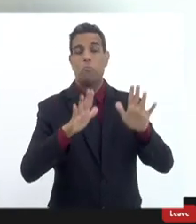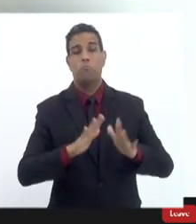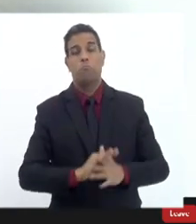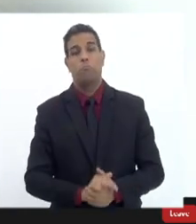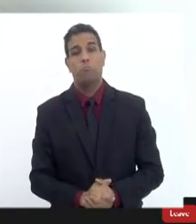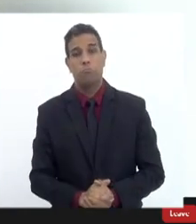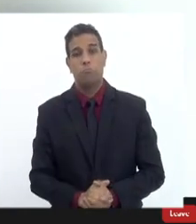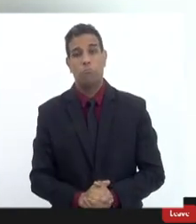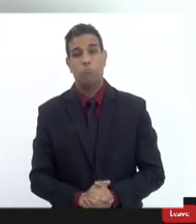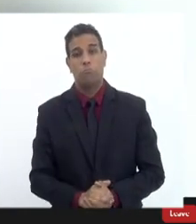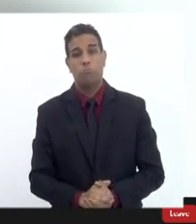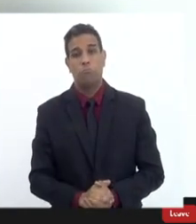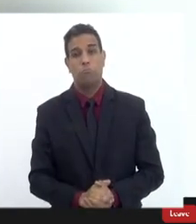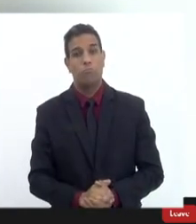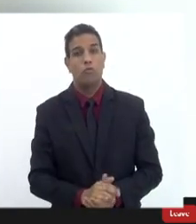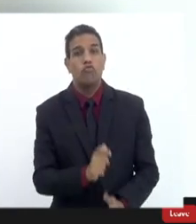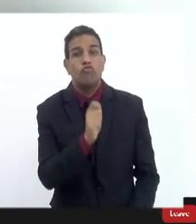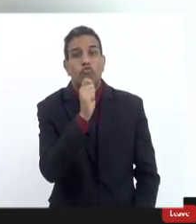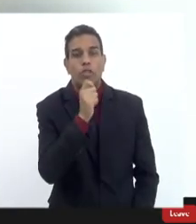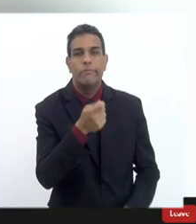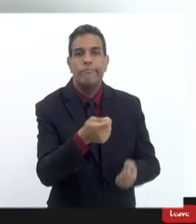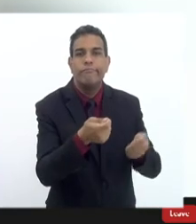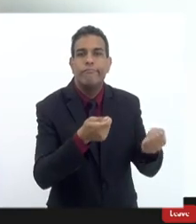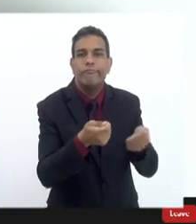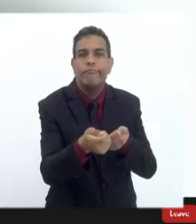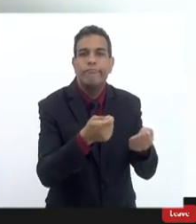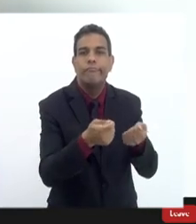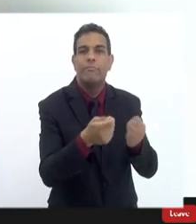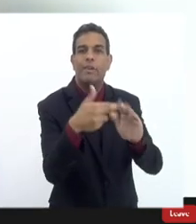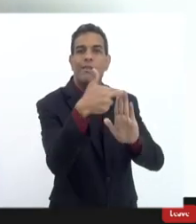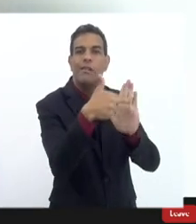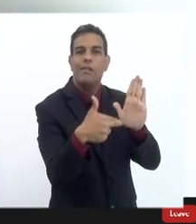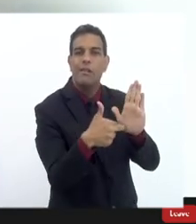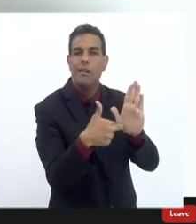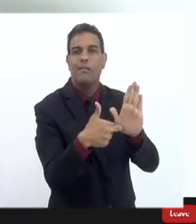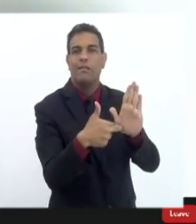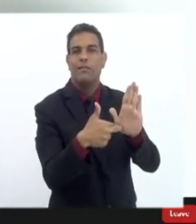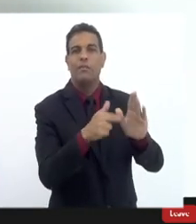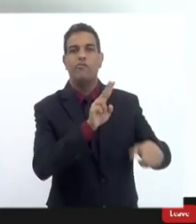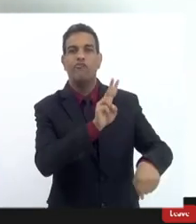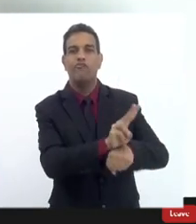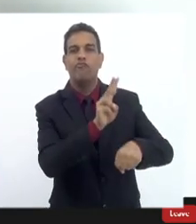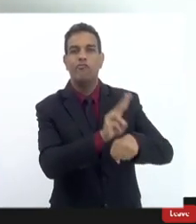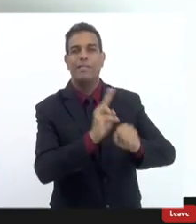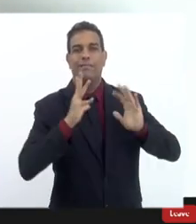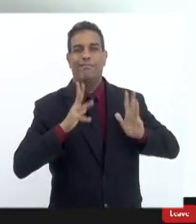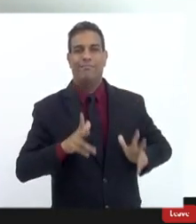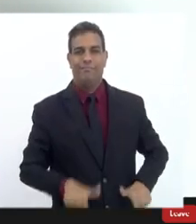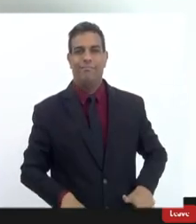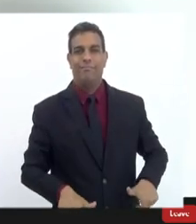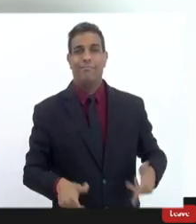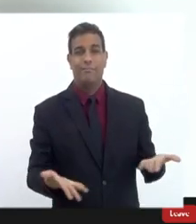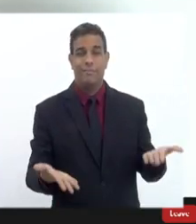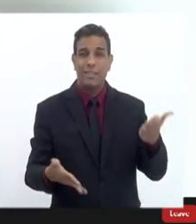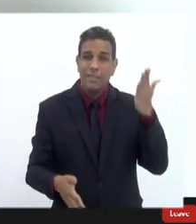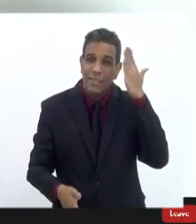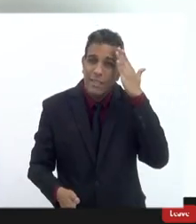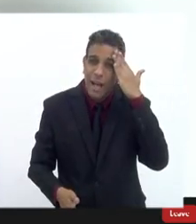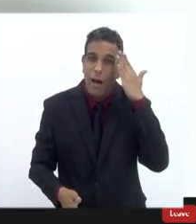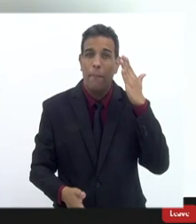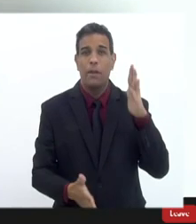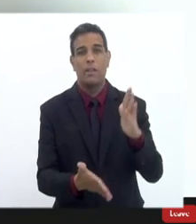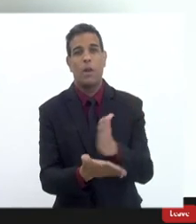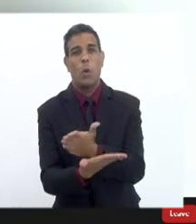casos, pouquíssimo controle sobre os protocolos adotados, né, especialmente porque sabemos